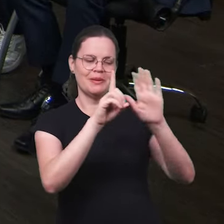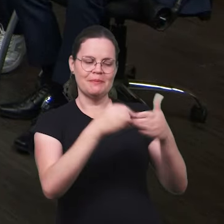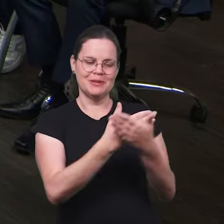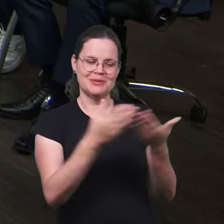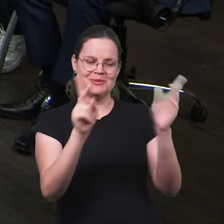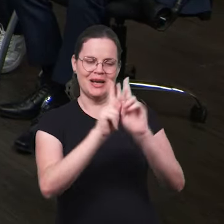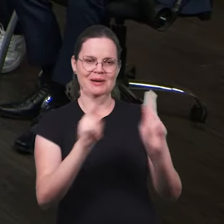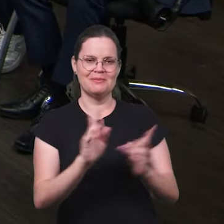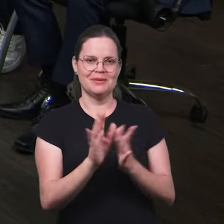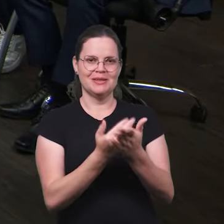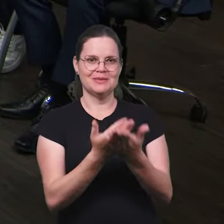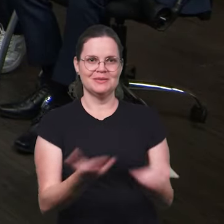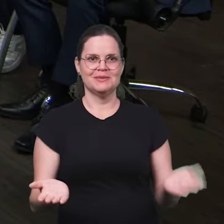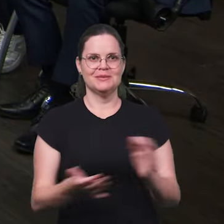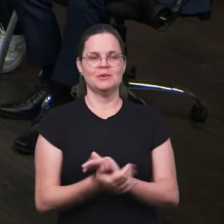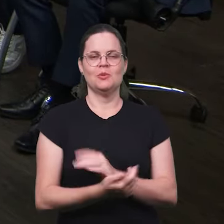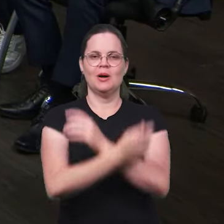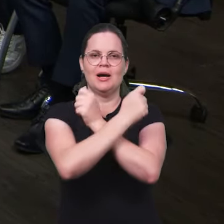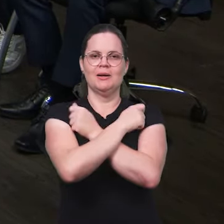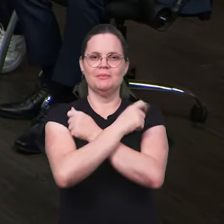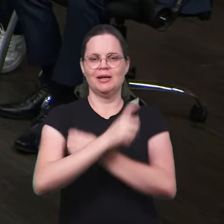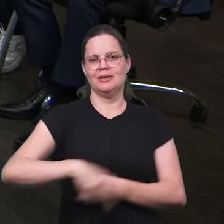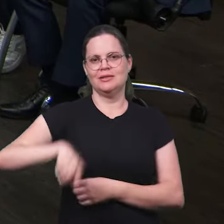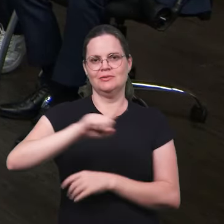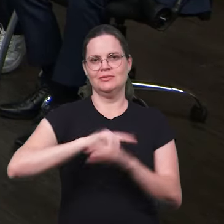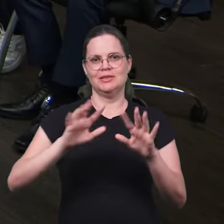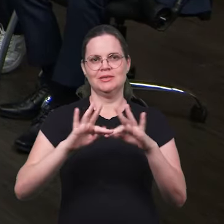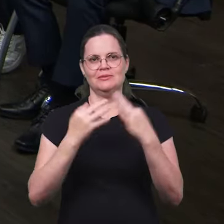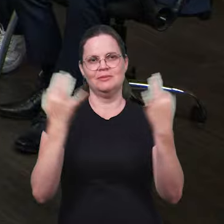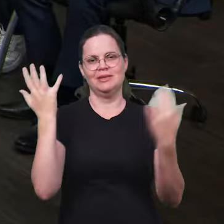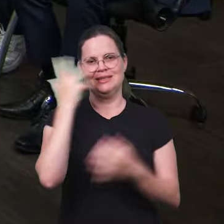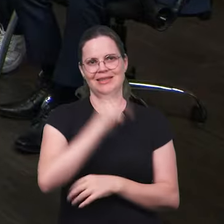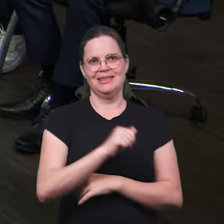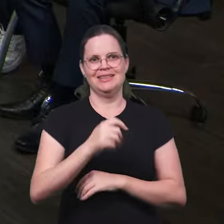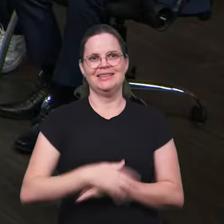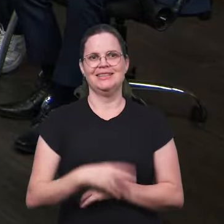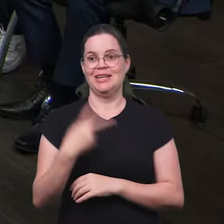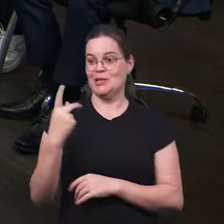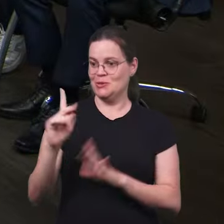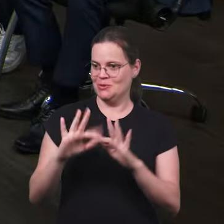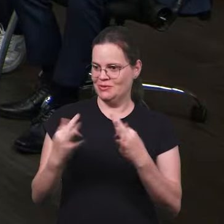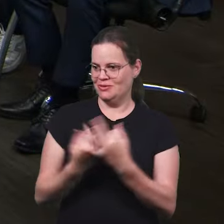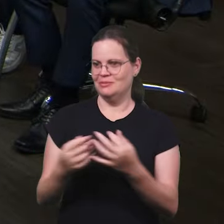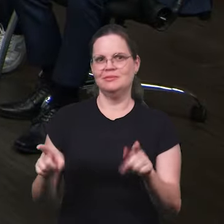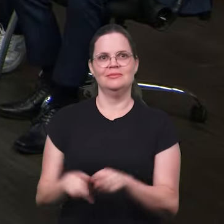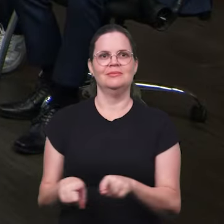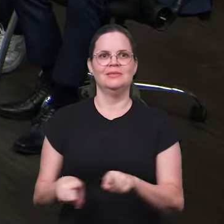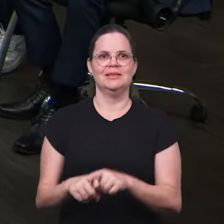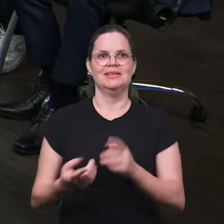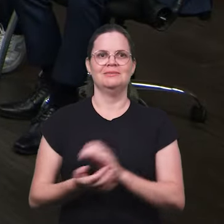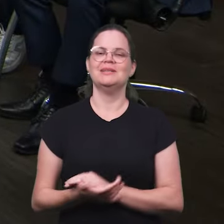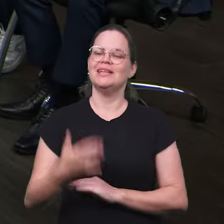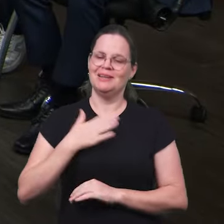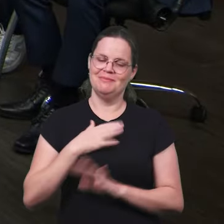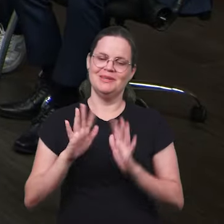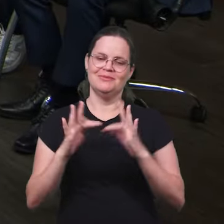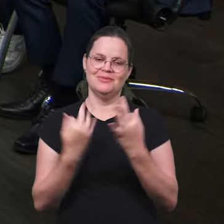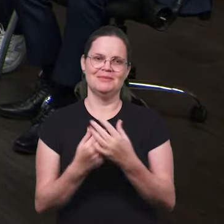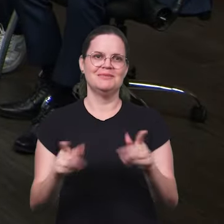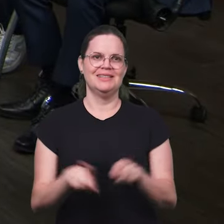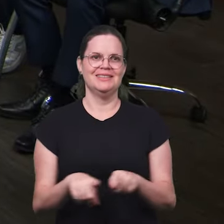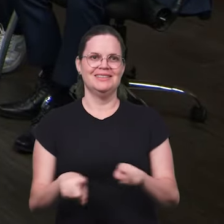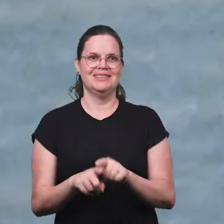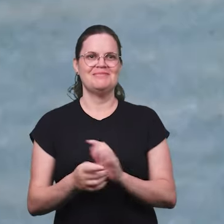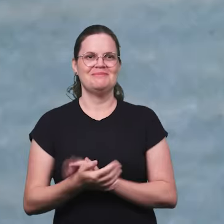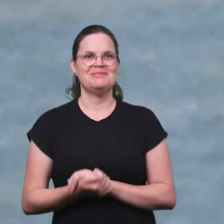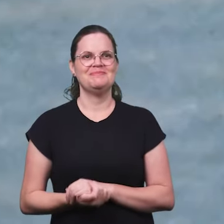Senhor. Um abraço à família, querida família. Sua família também, Que se tornou minha família. Sua família, você sabe bem.